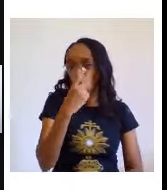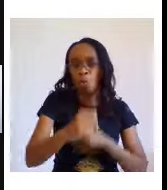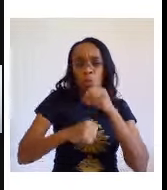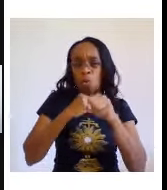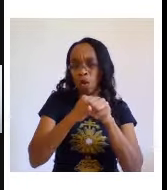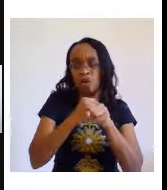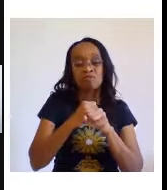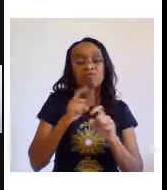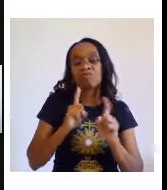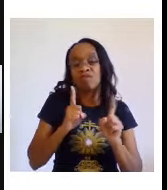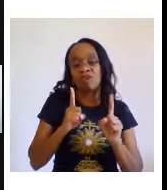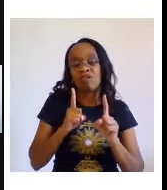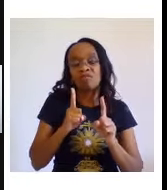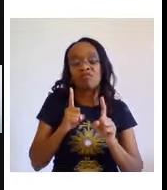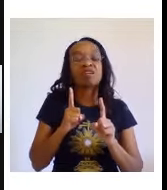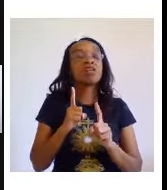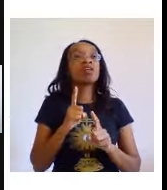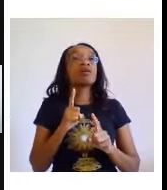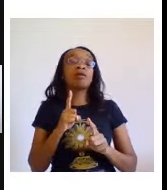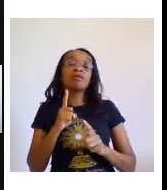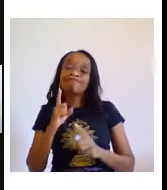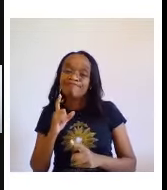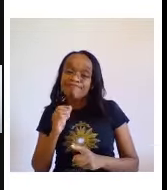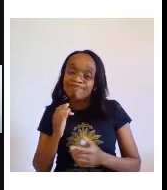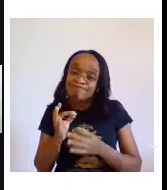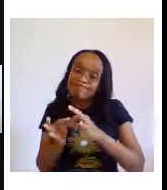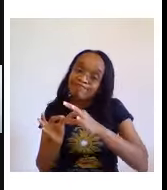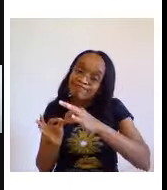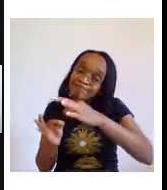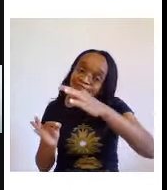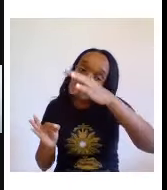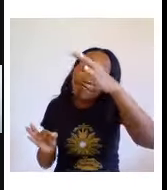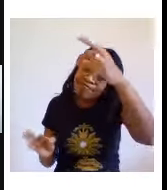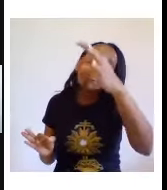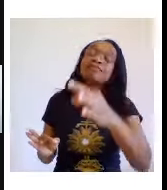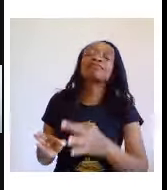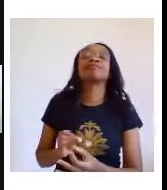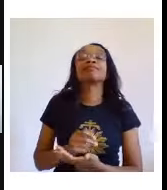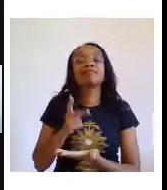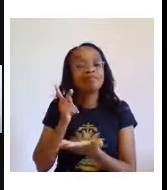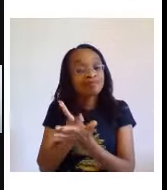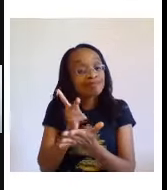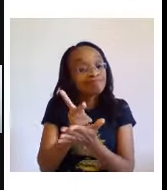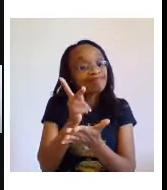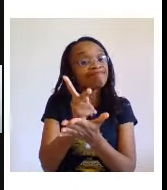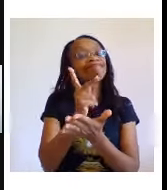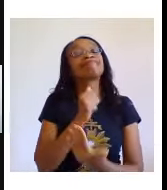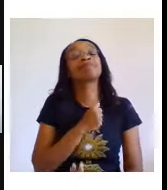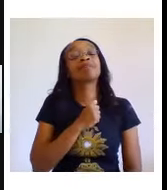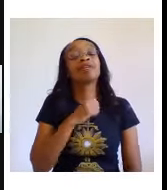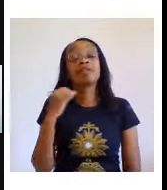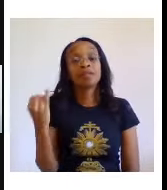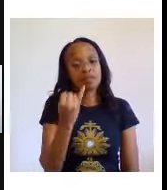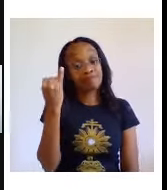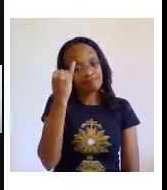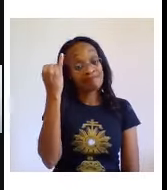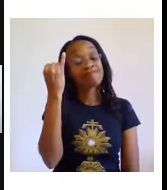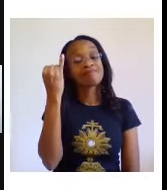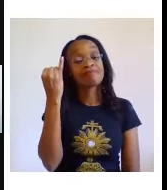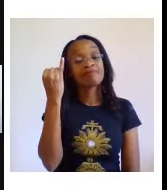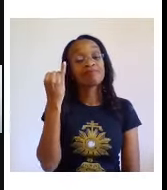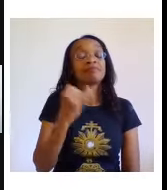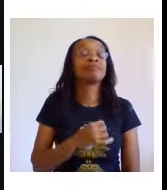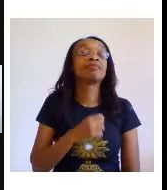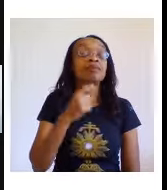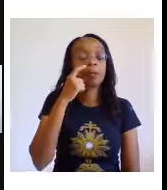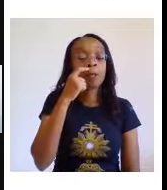acabar em 2021 ou 2022. Ela vai se tornar cada vez mais frequente. Então, é importante considerar isso. E